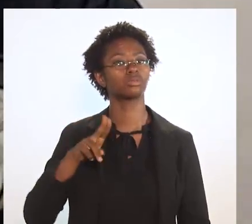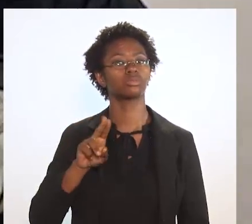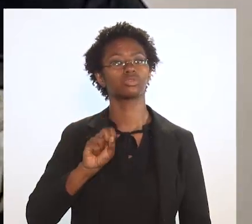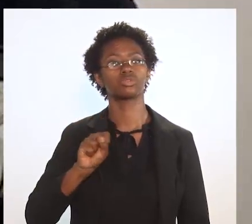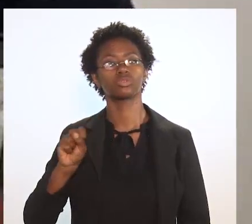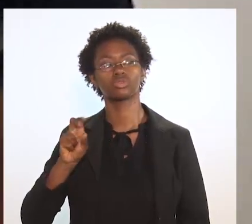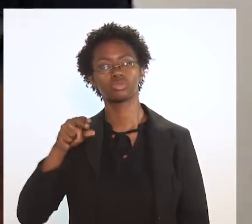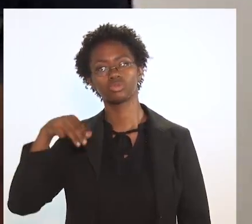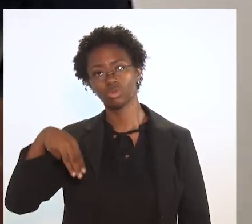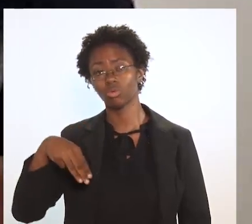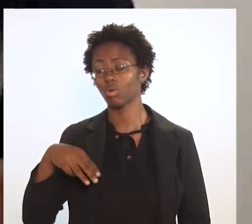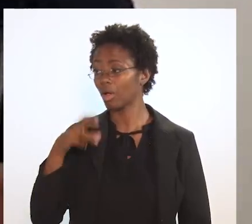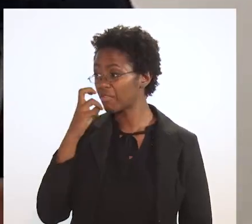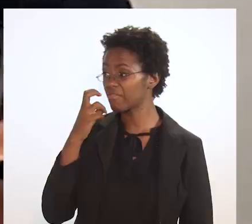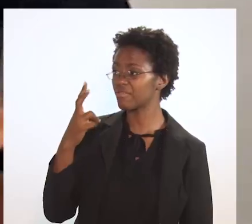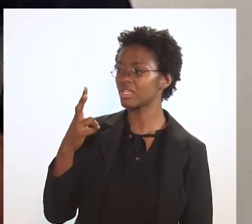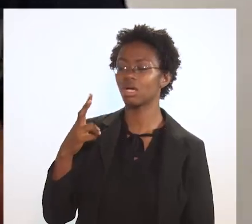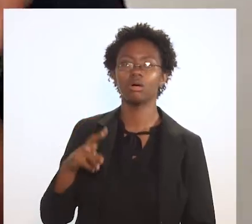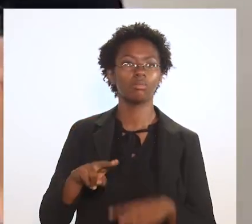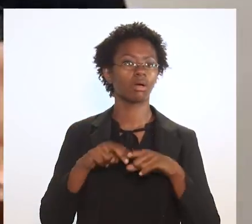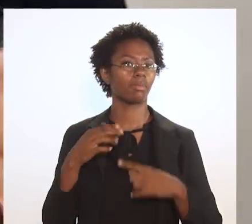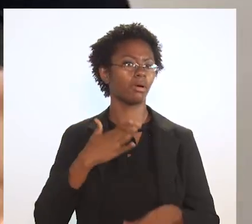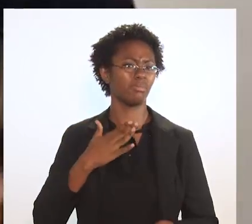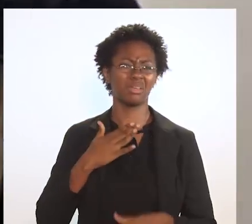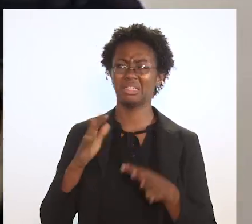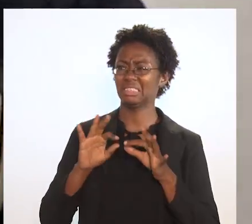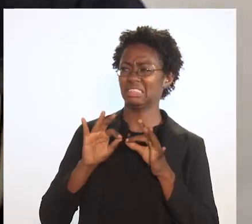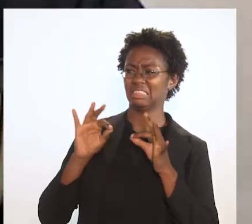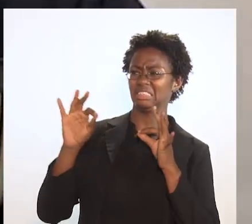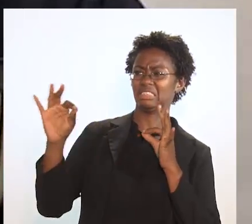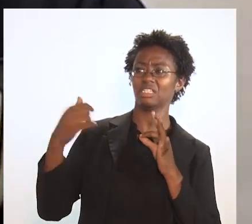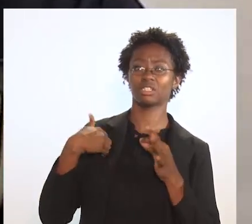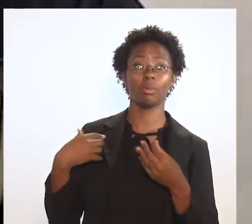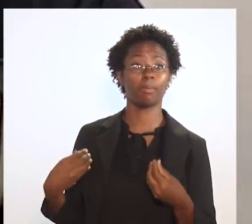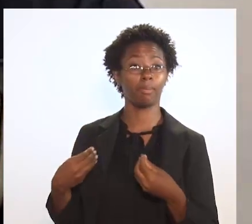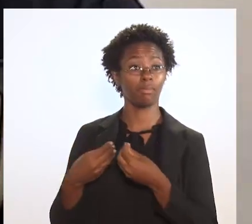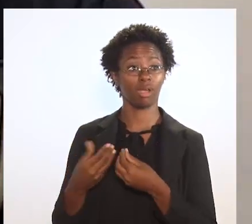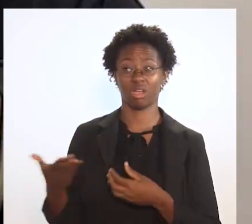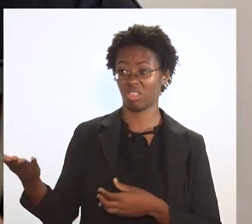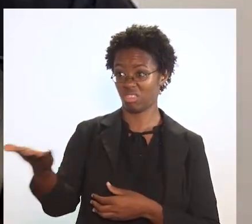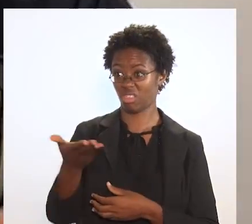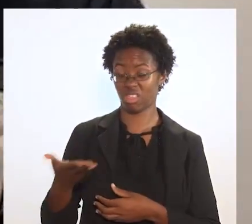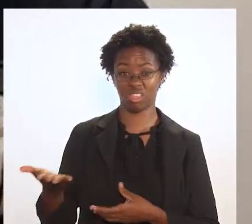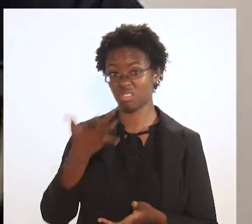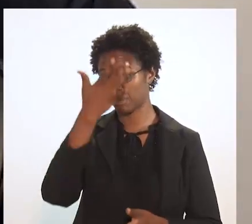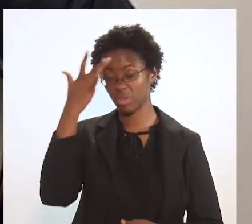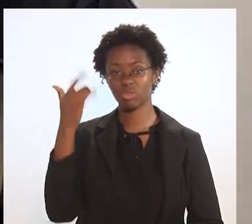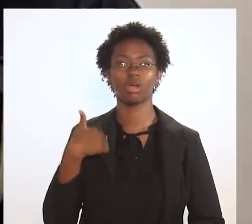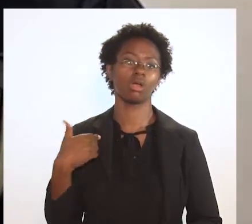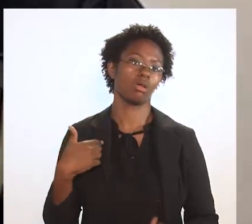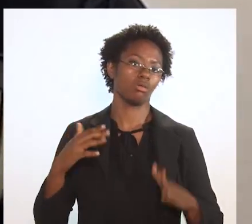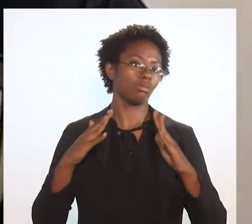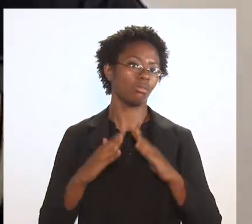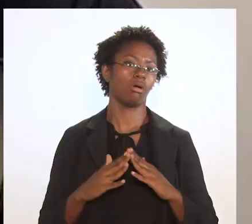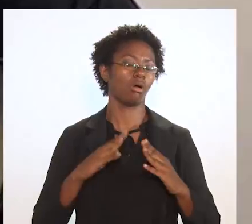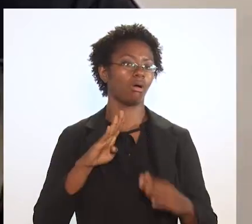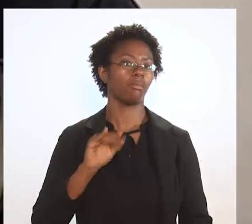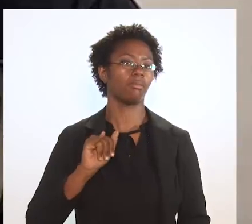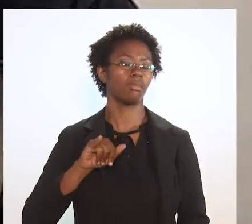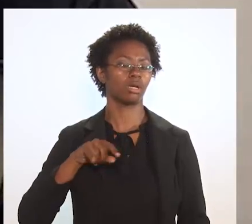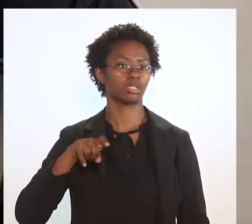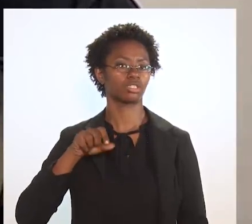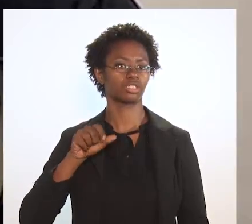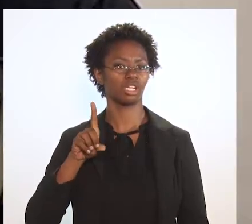o Mussum, que a gente só via. Para mim era muito distante estar com perto desses caras. Eu sou